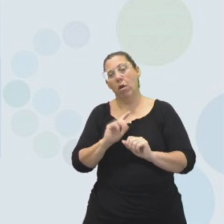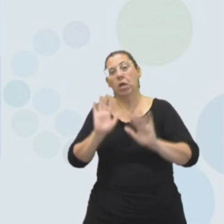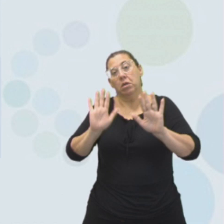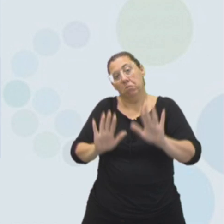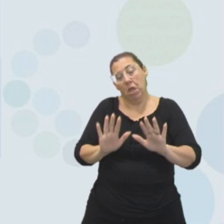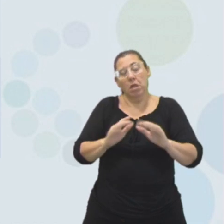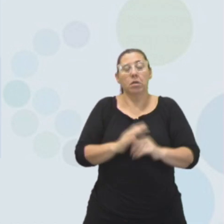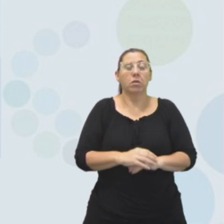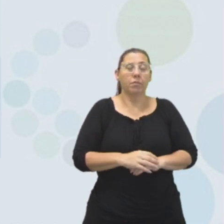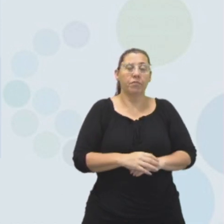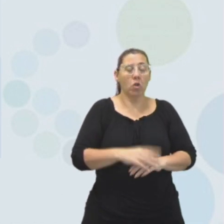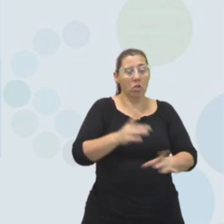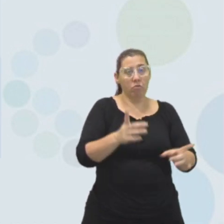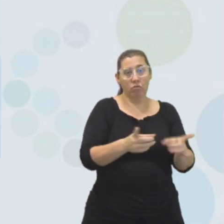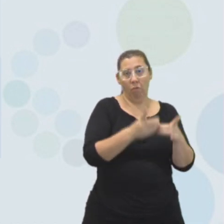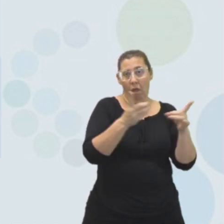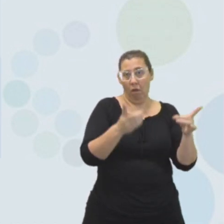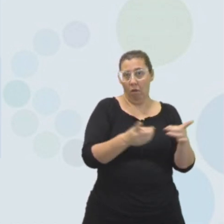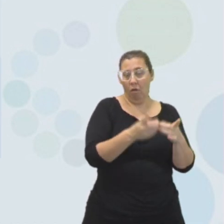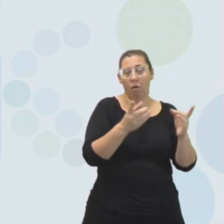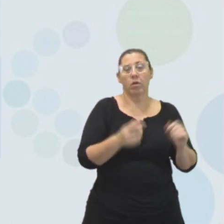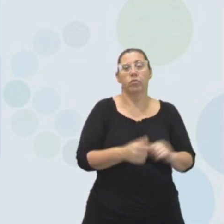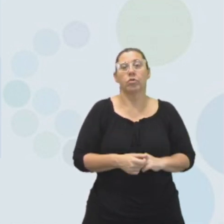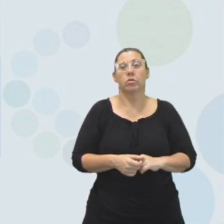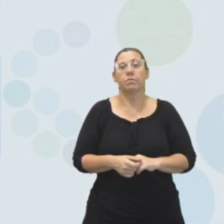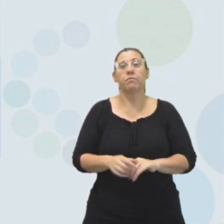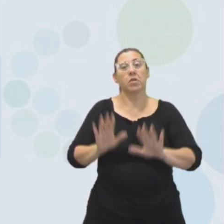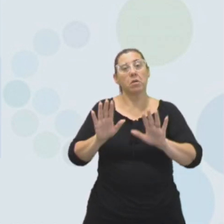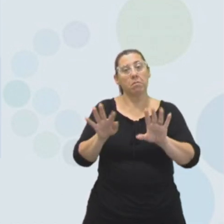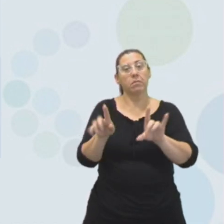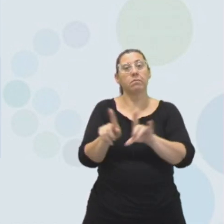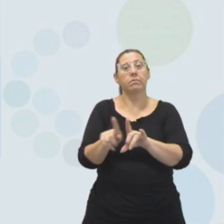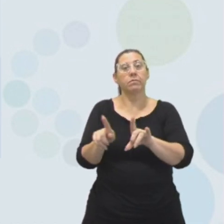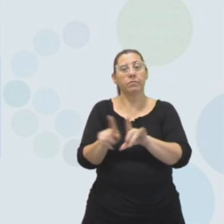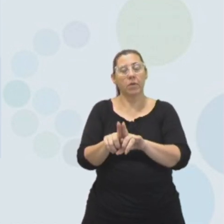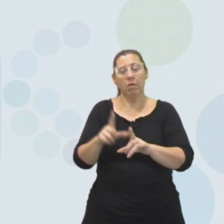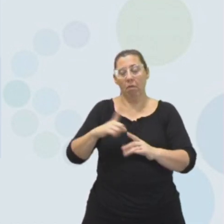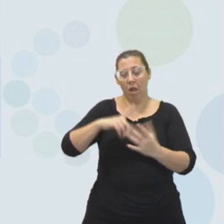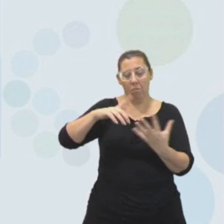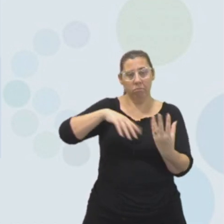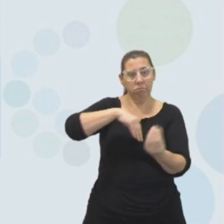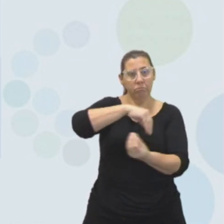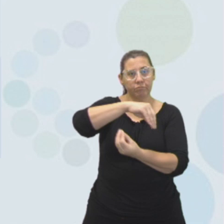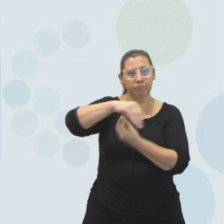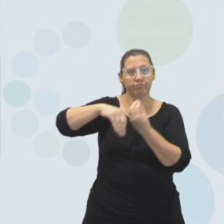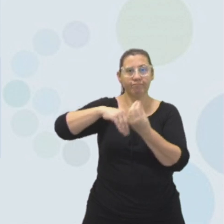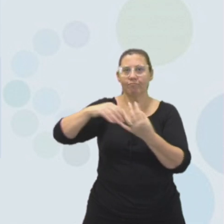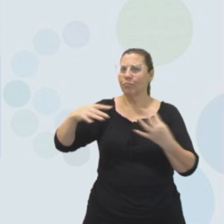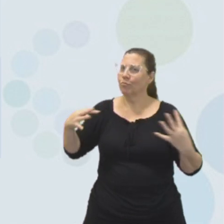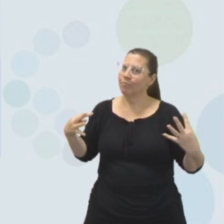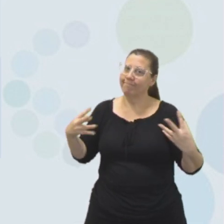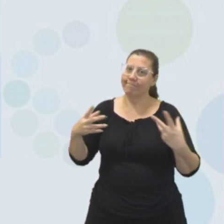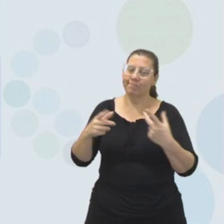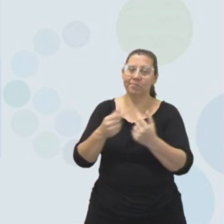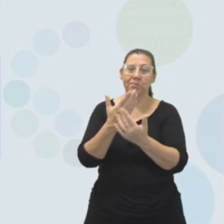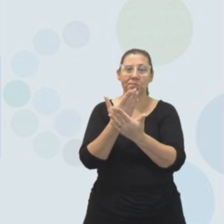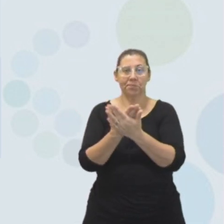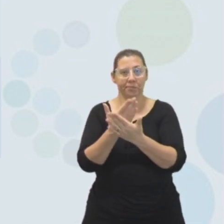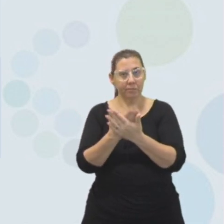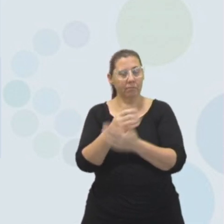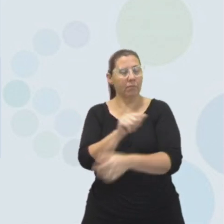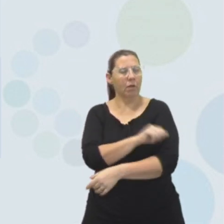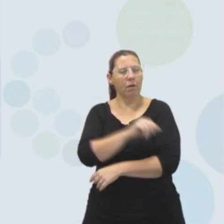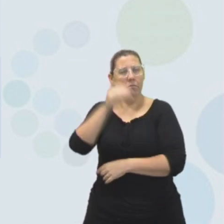tanto na didática em sala de aula, mas também para que envolva todo o ensino e a